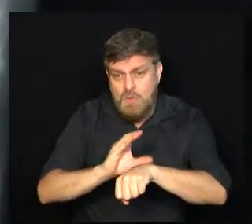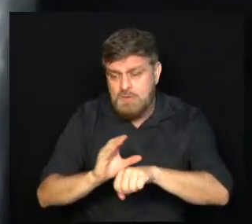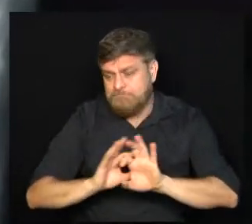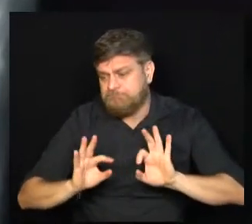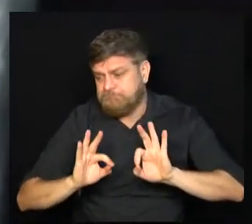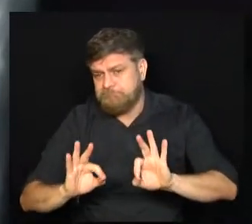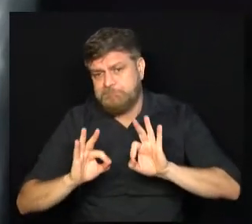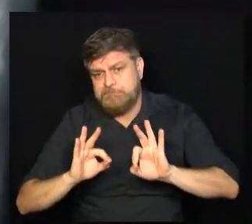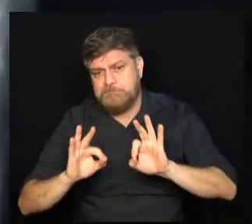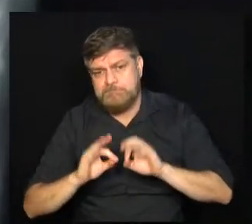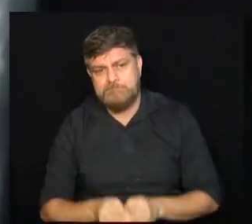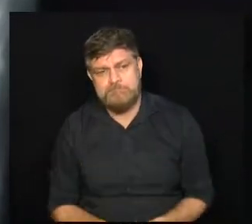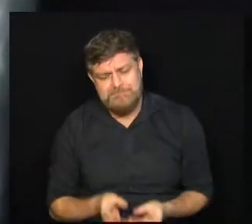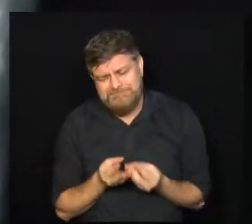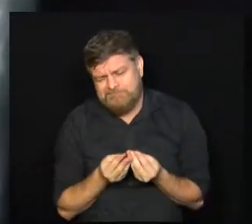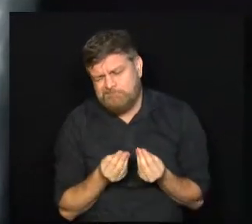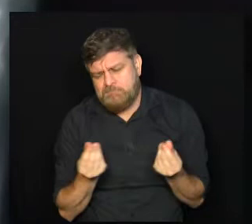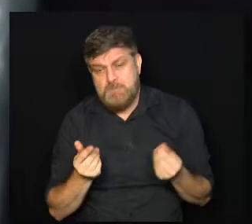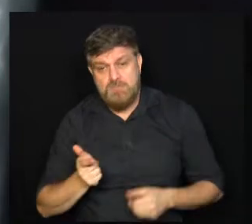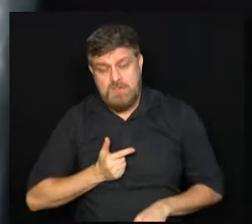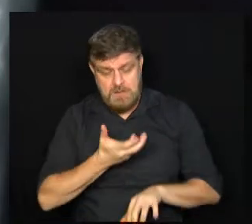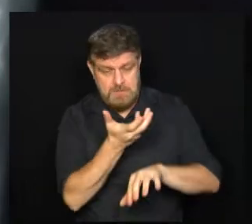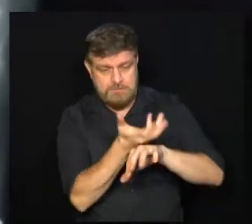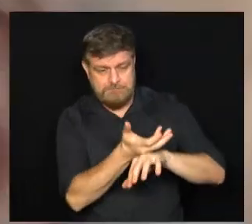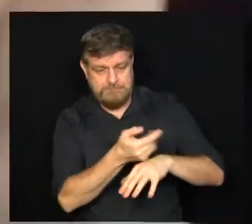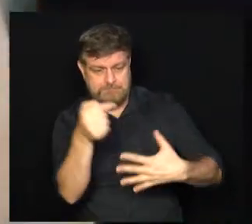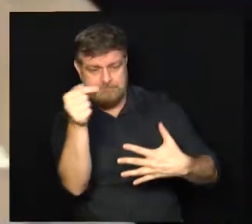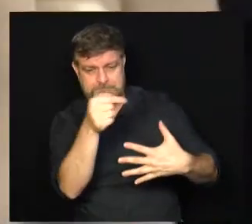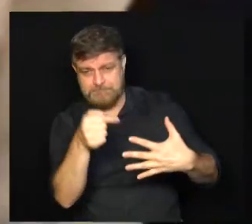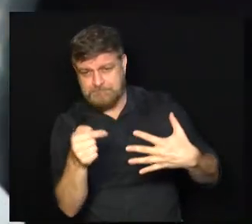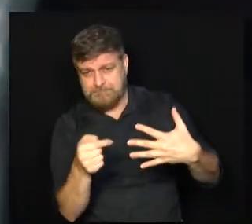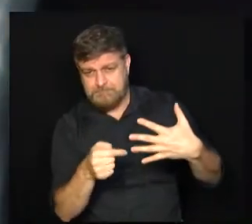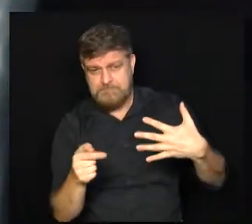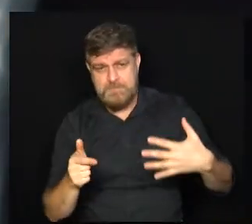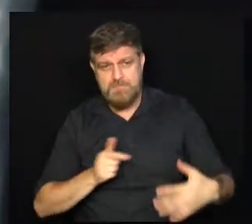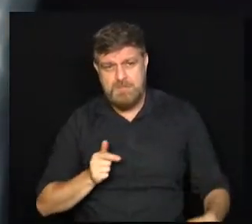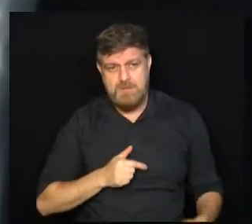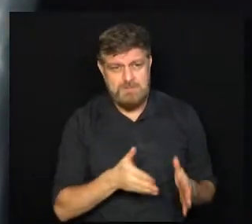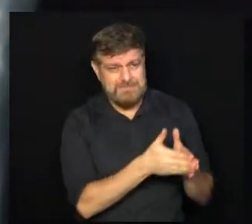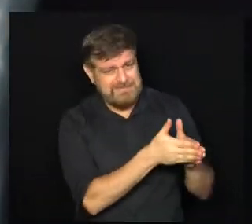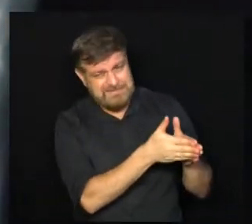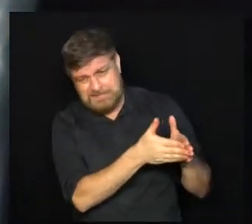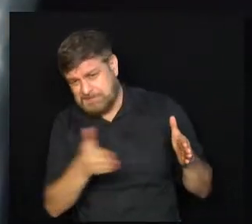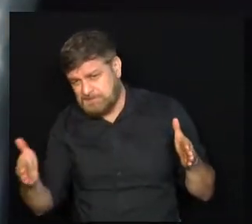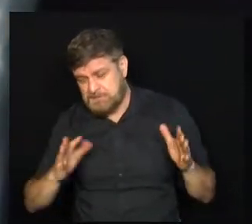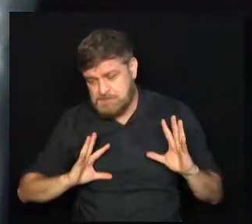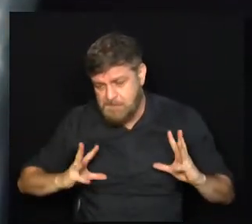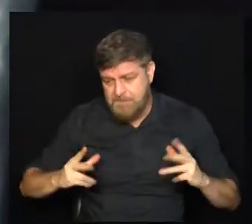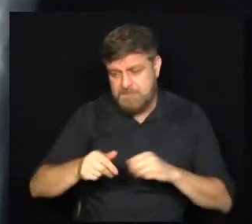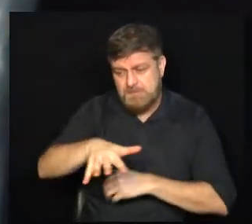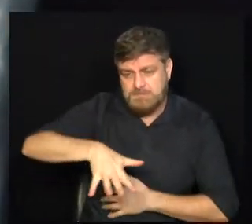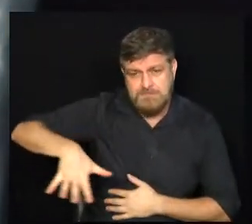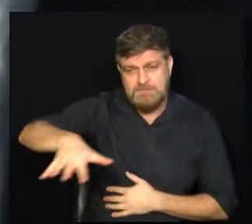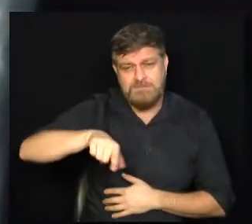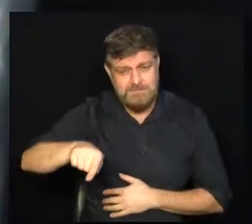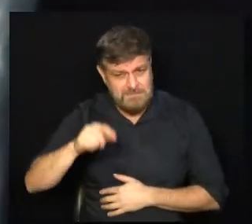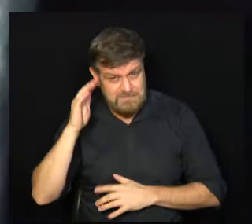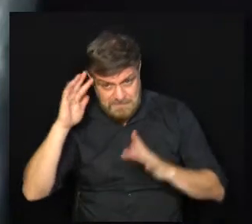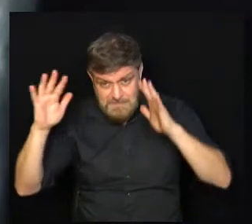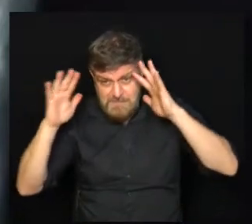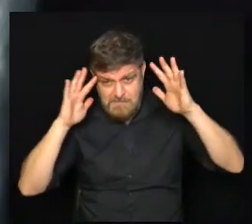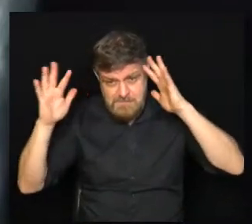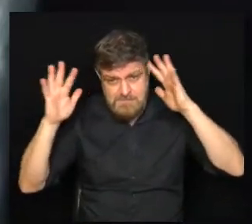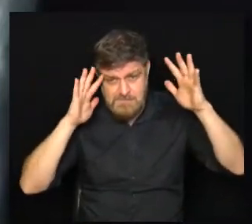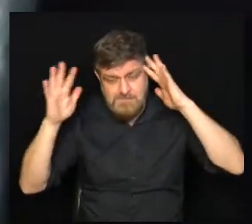rica, são disciplinas que acontecem nos 360 graus que vocês podem imaginar,